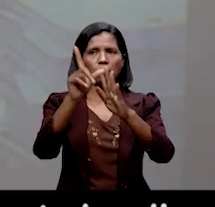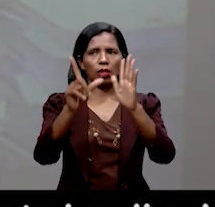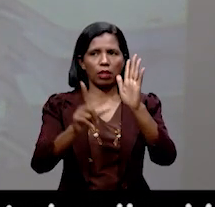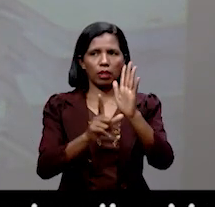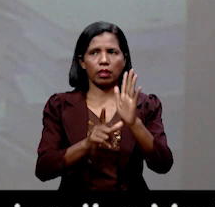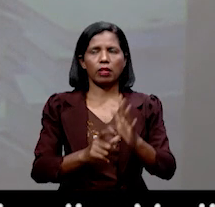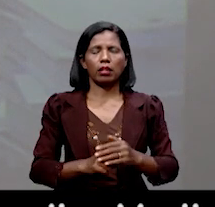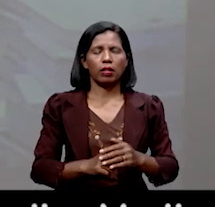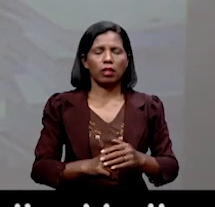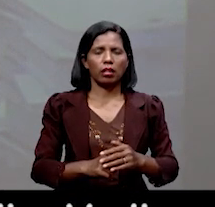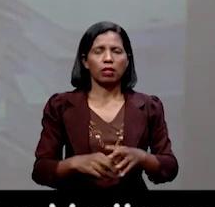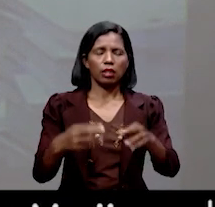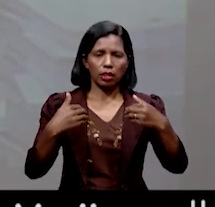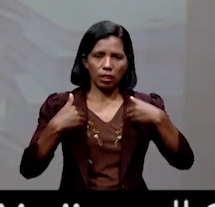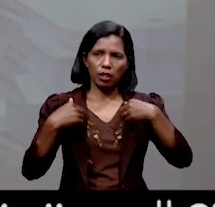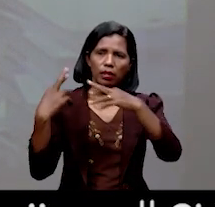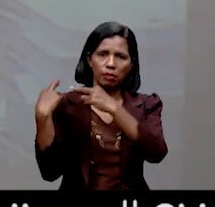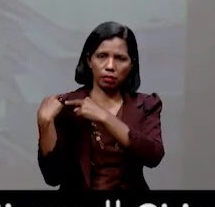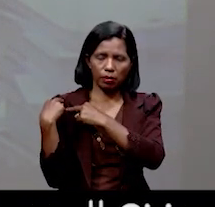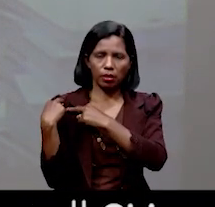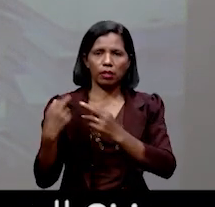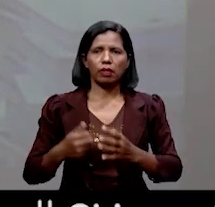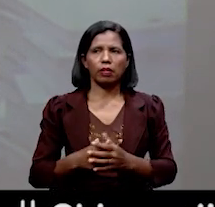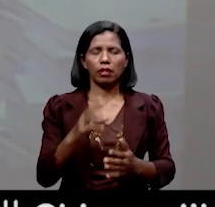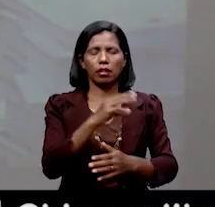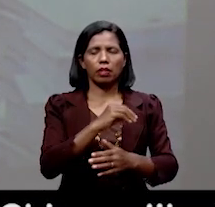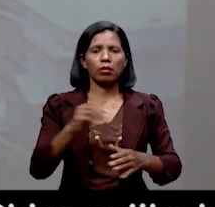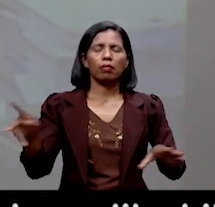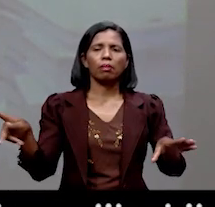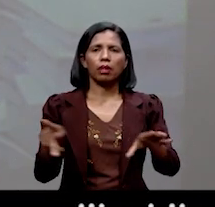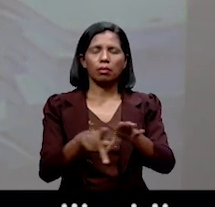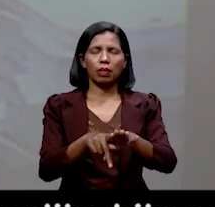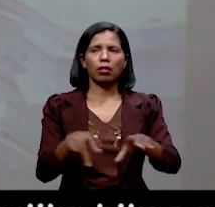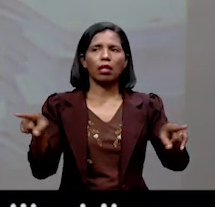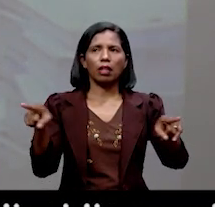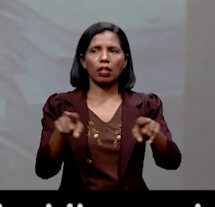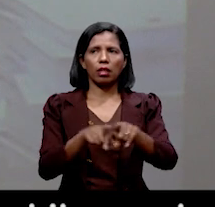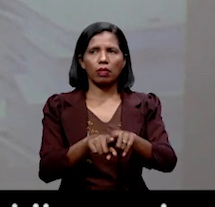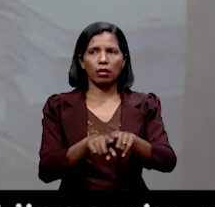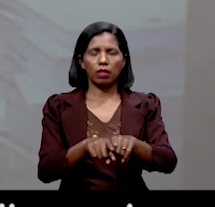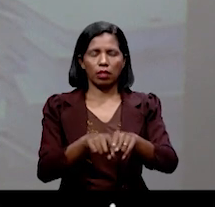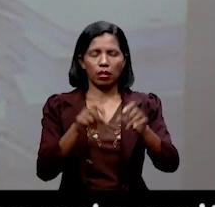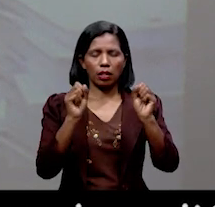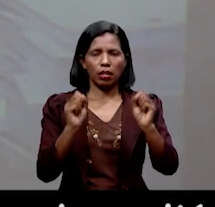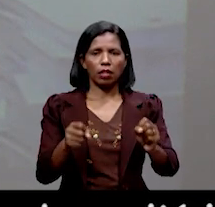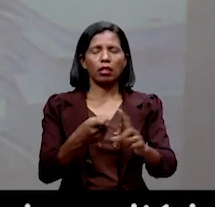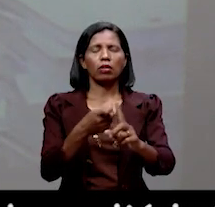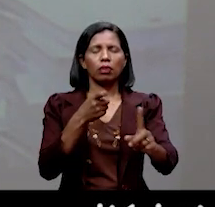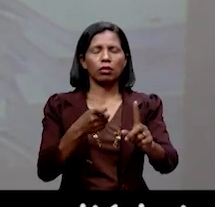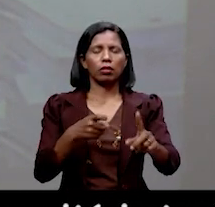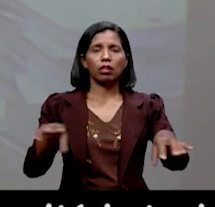responsabilidade, no participação, no dar indicador fundamental, se boa